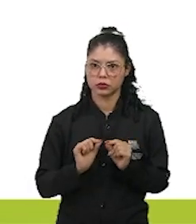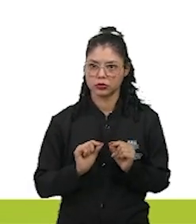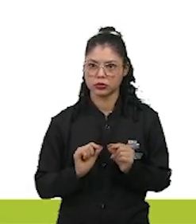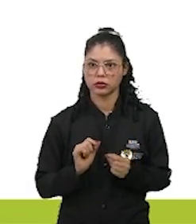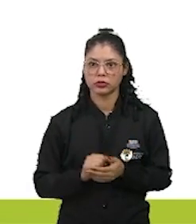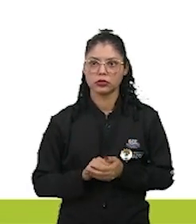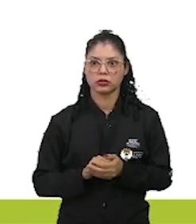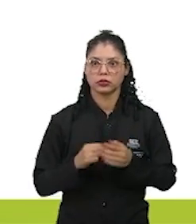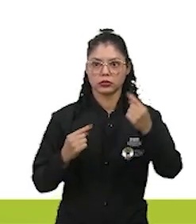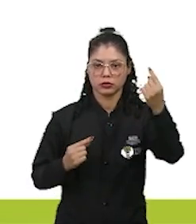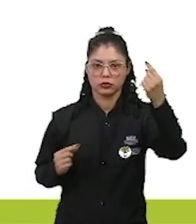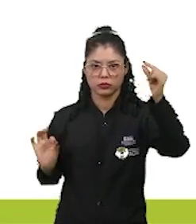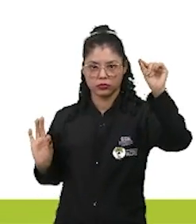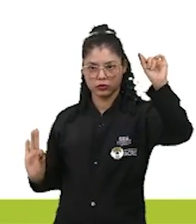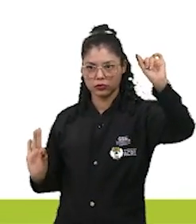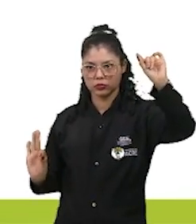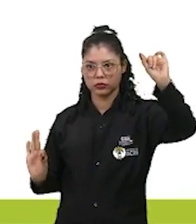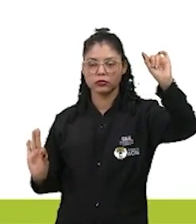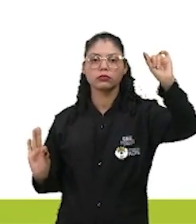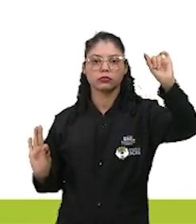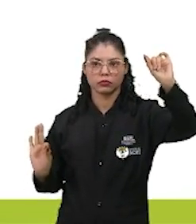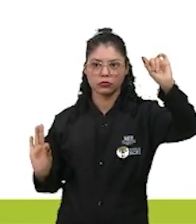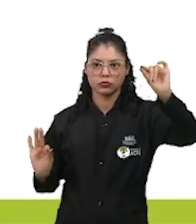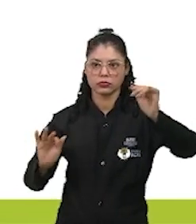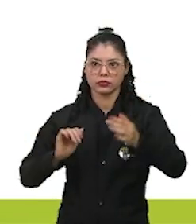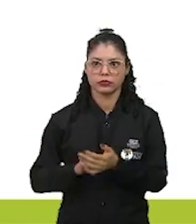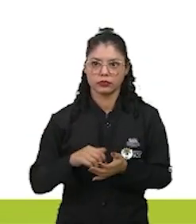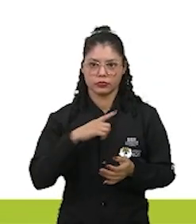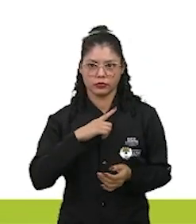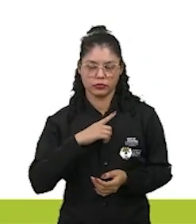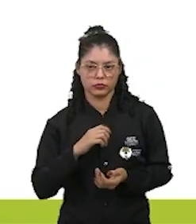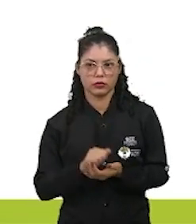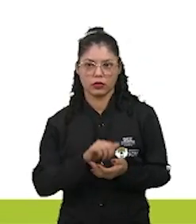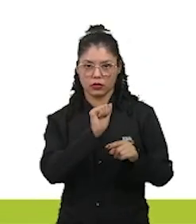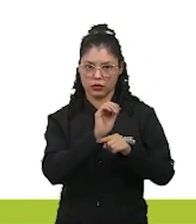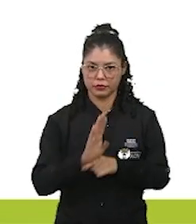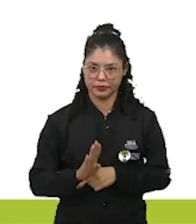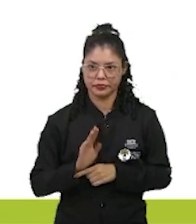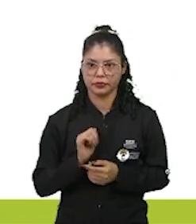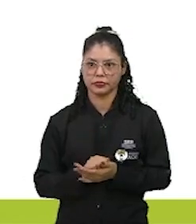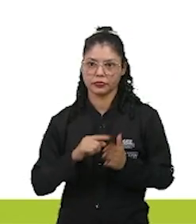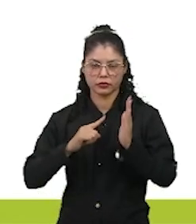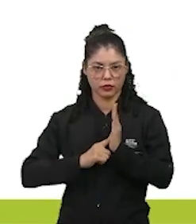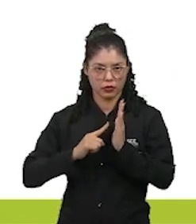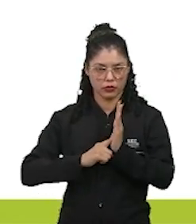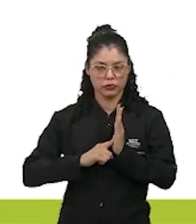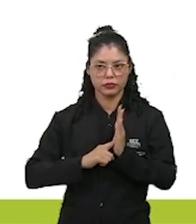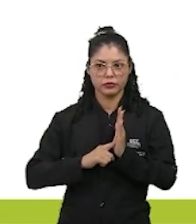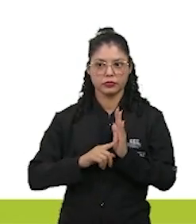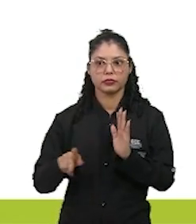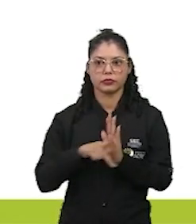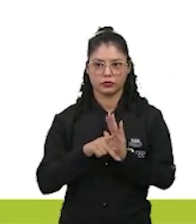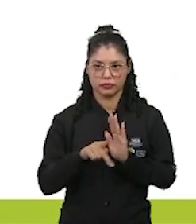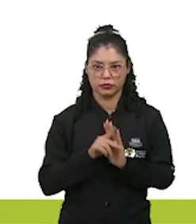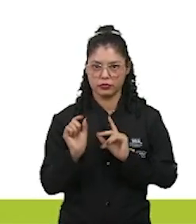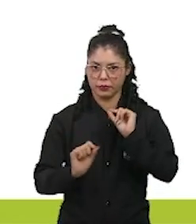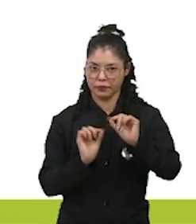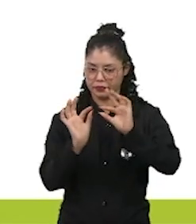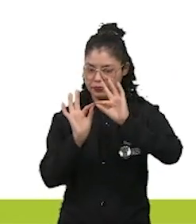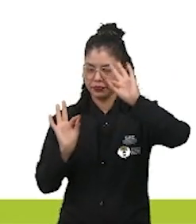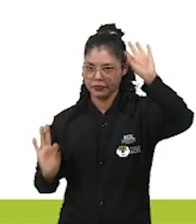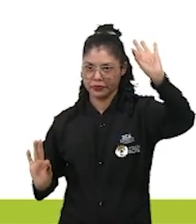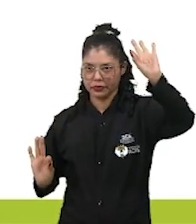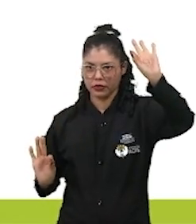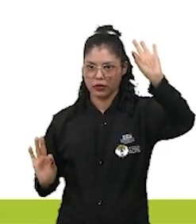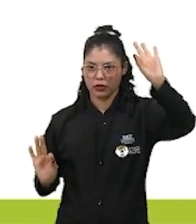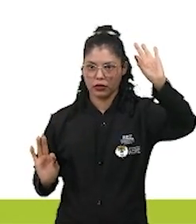que divide um segmento de reta ao meio, tá vendo? Eu tenho uma coordenada A e B, e o ponto médio, a gente vai chamar de P,